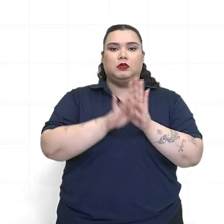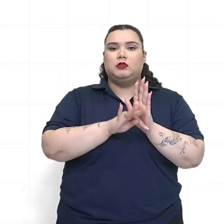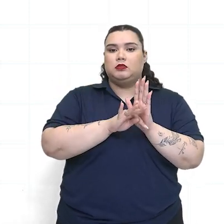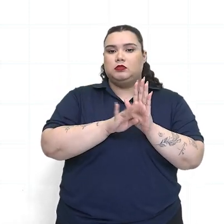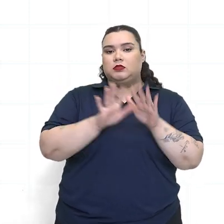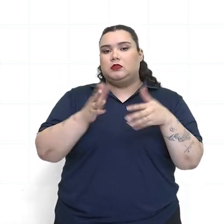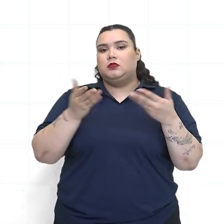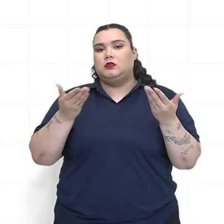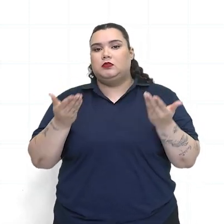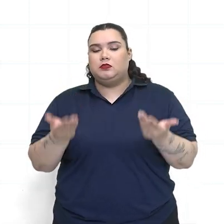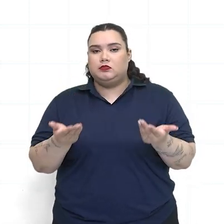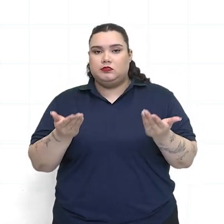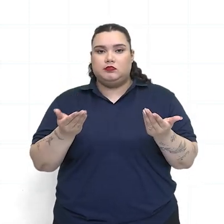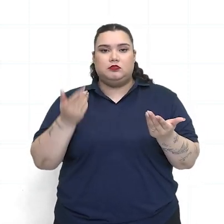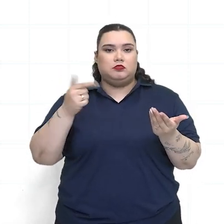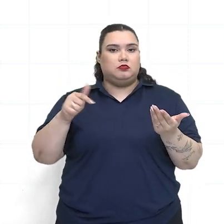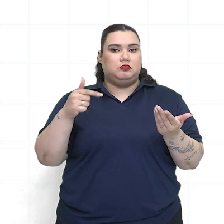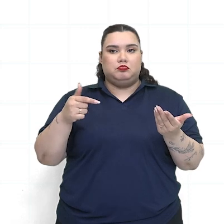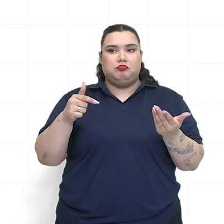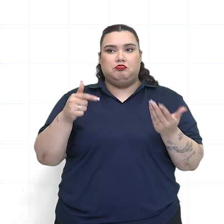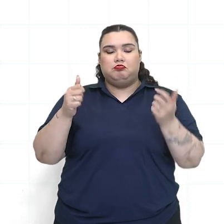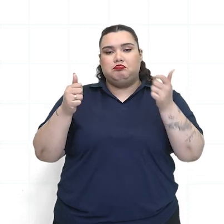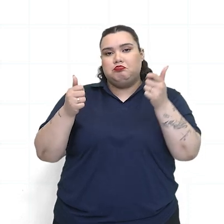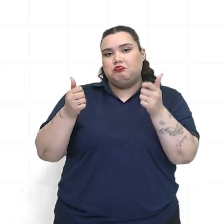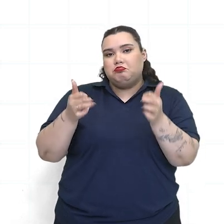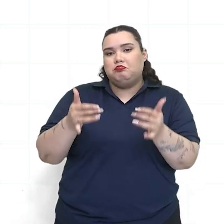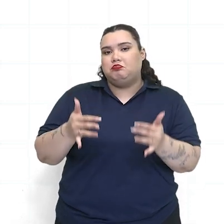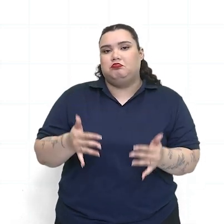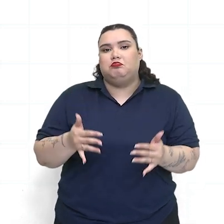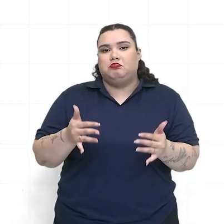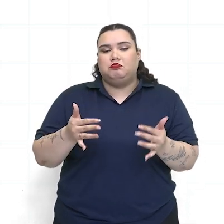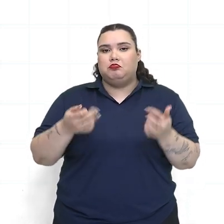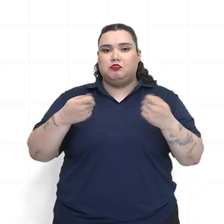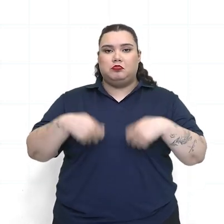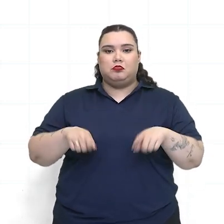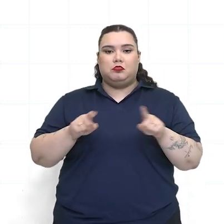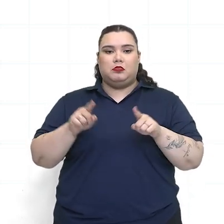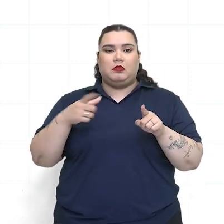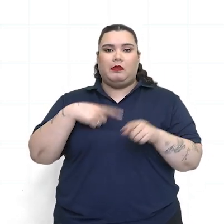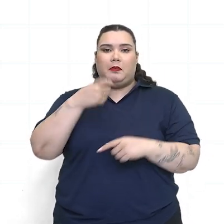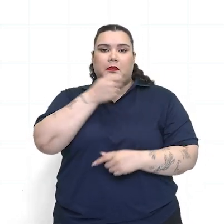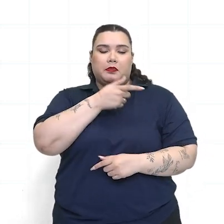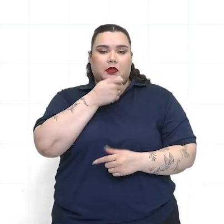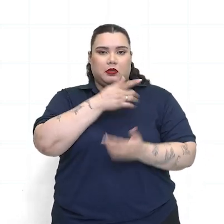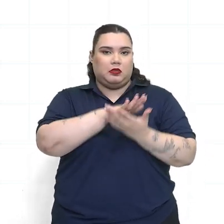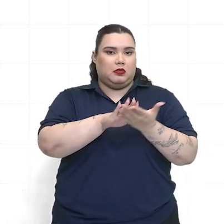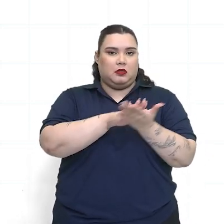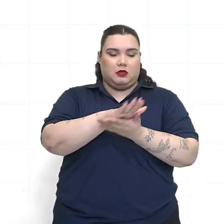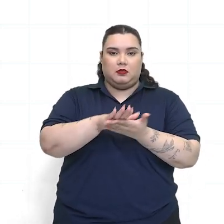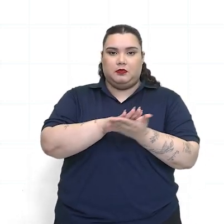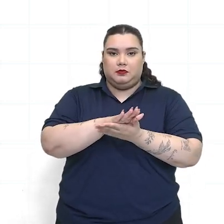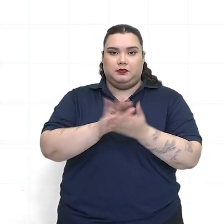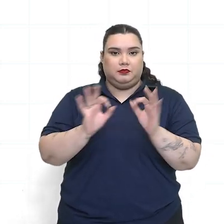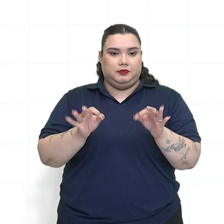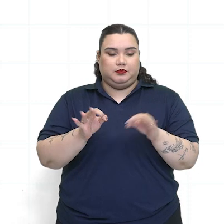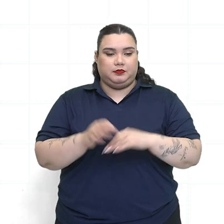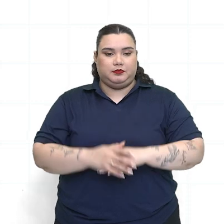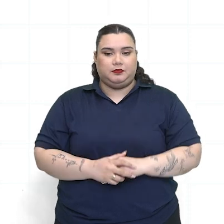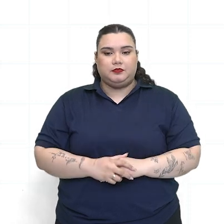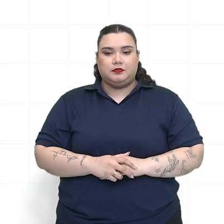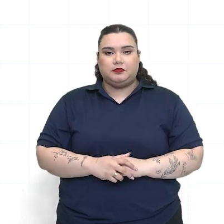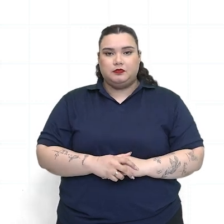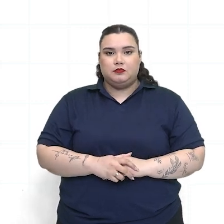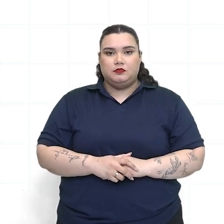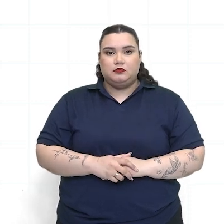Então, não tem muita coisa que a gente possa dizer que há algo engraçado ali, né?